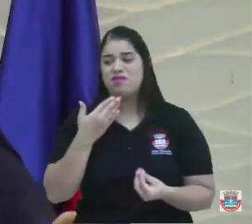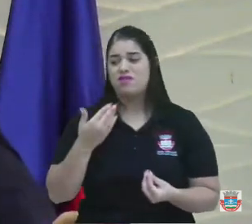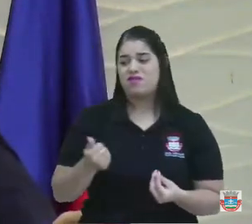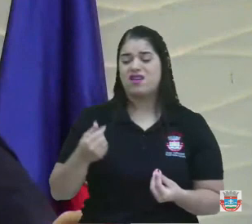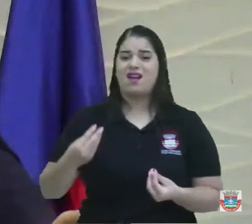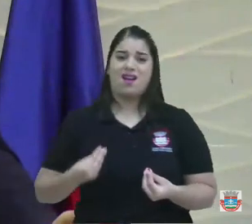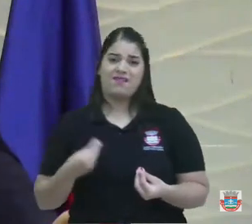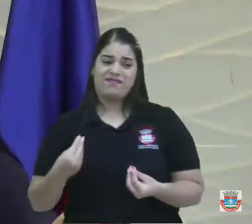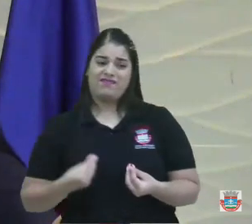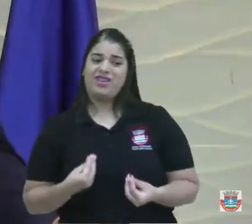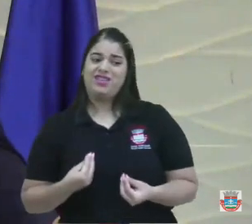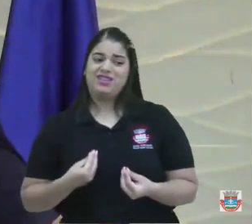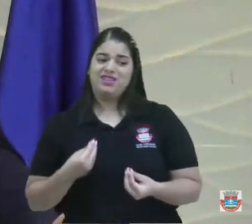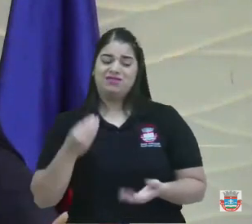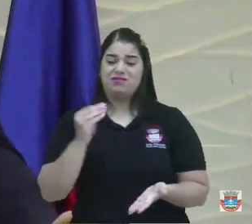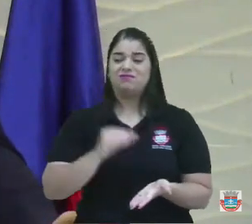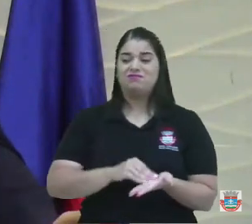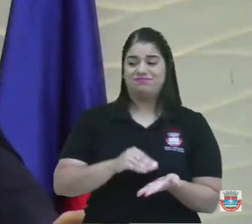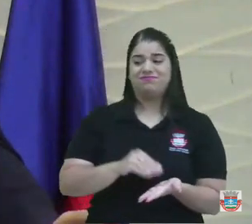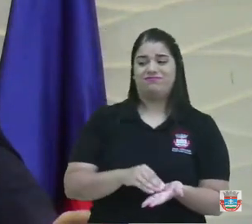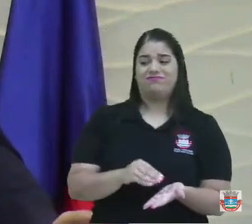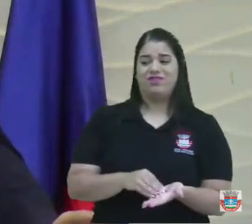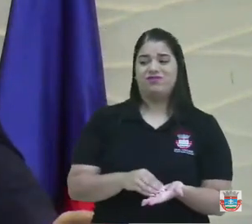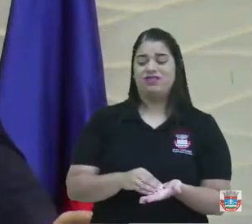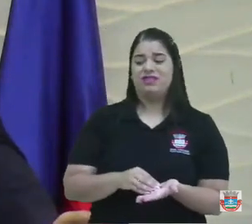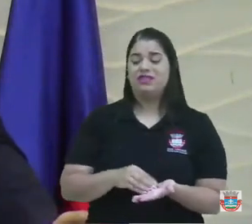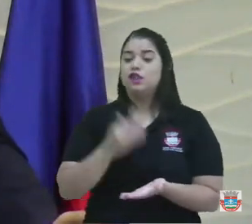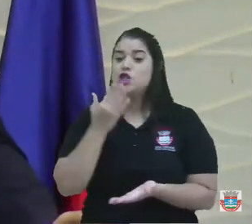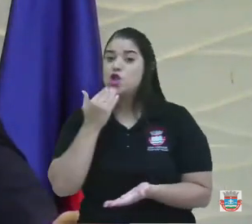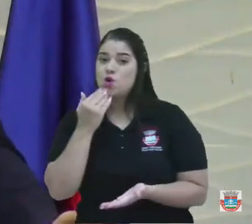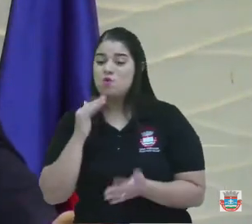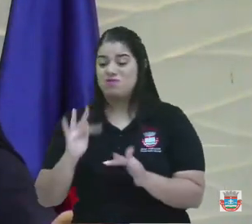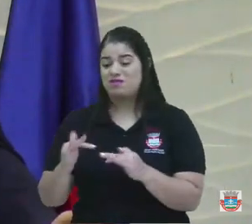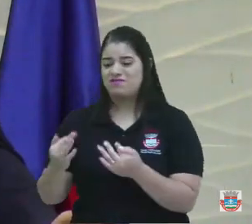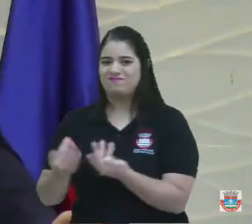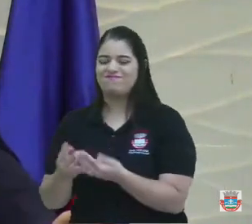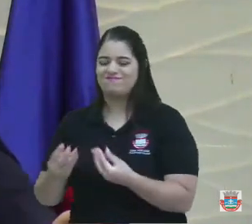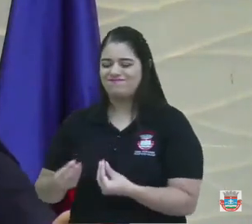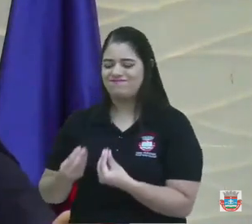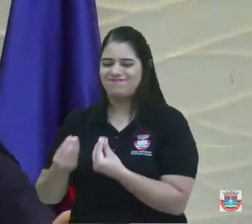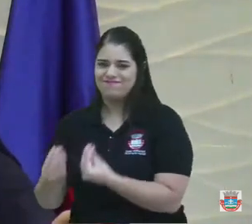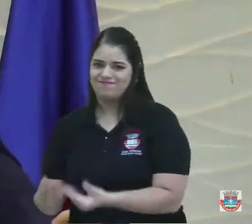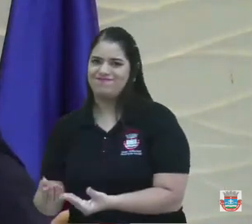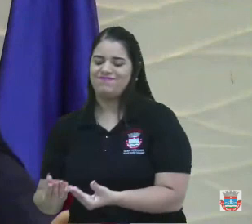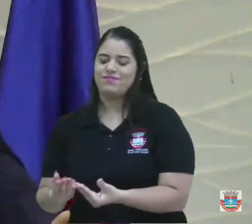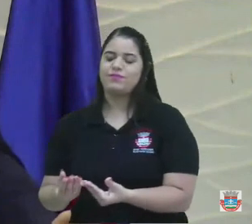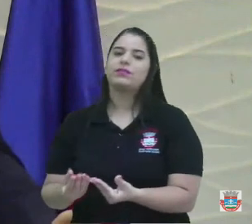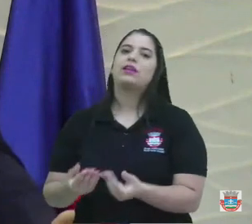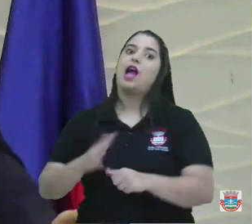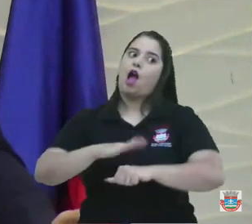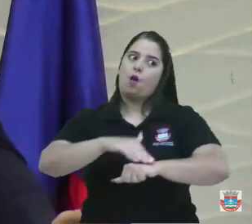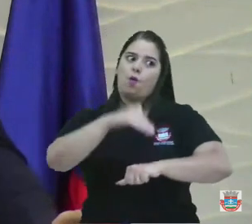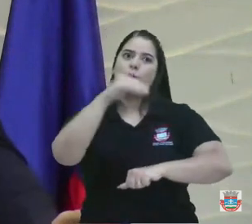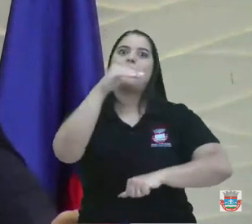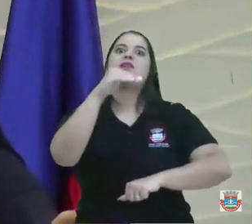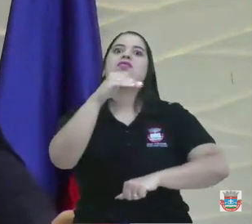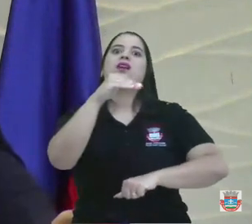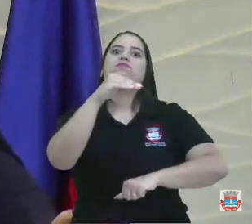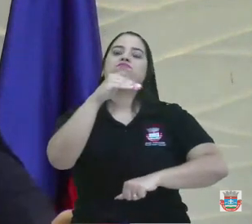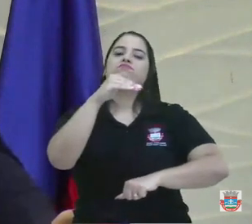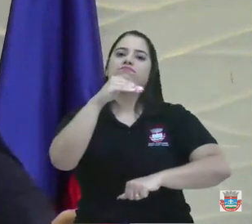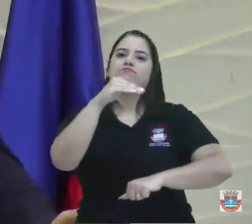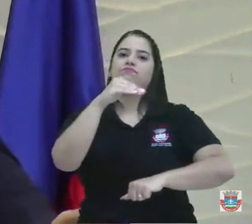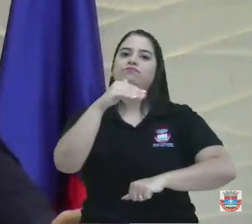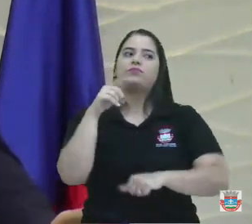falta a oportunidade de se levar a cesta básica para a sua família, favorece no aumento da criminalidade, favorece no